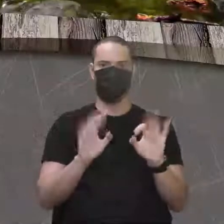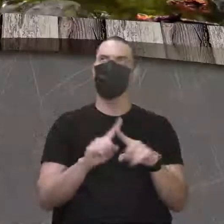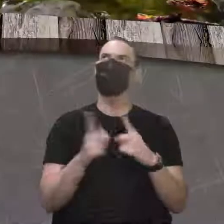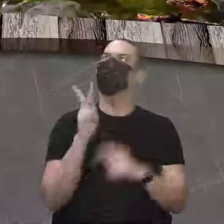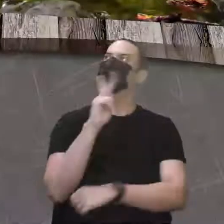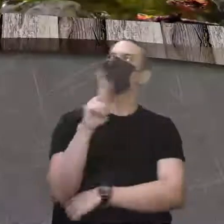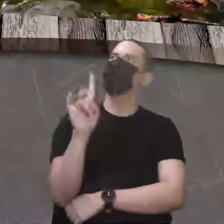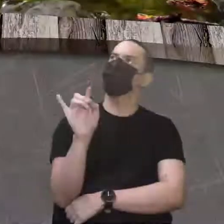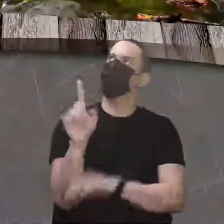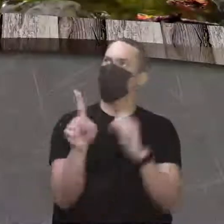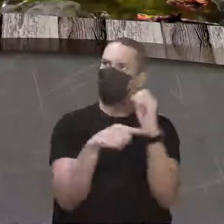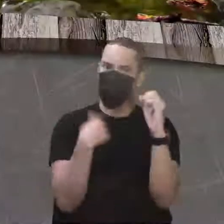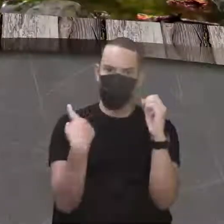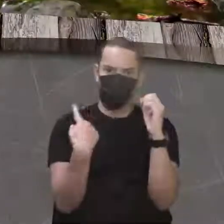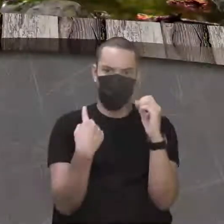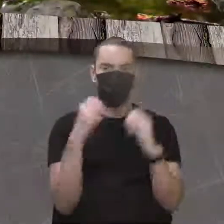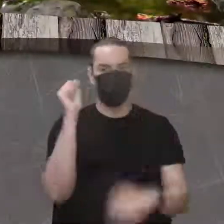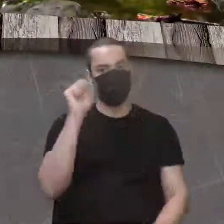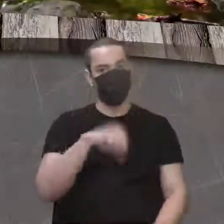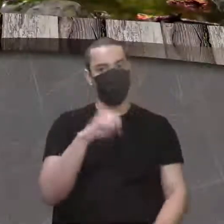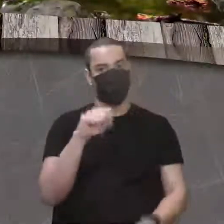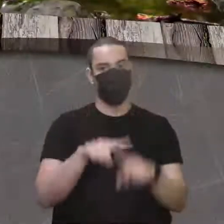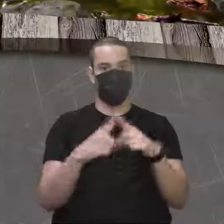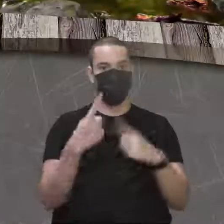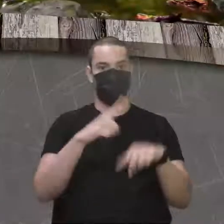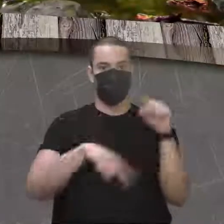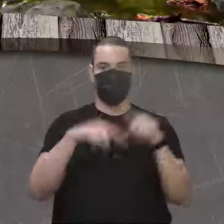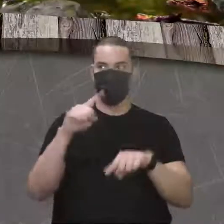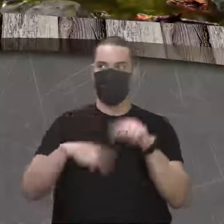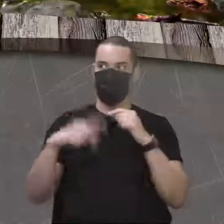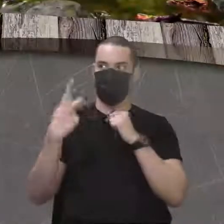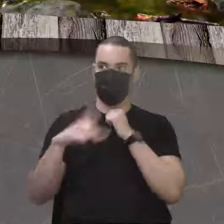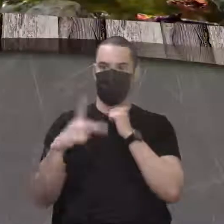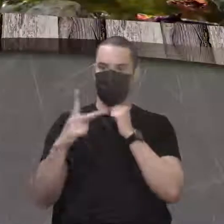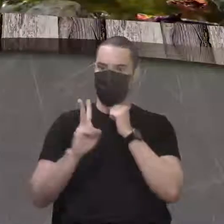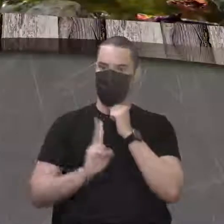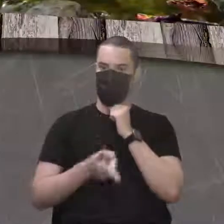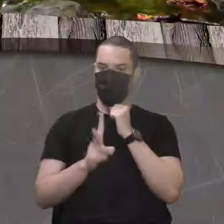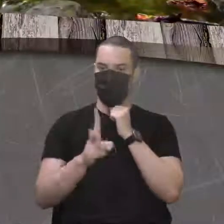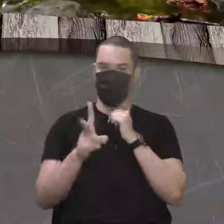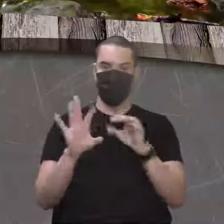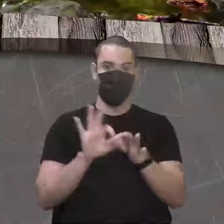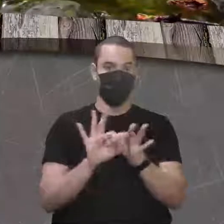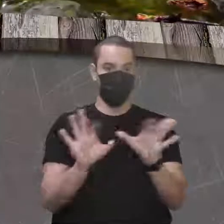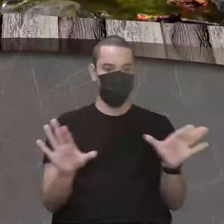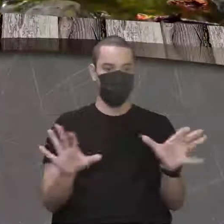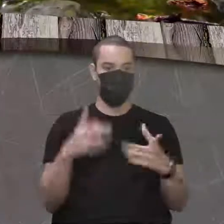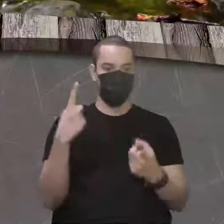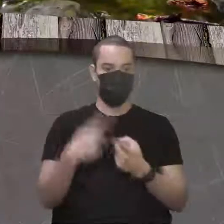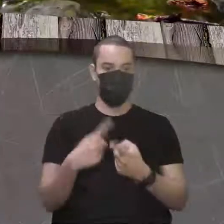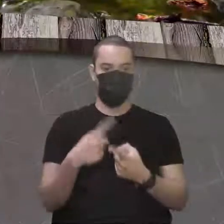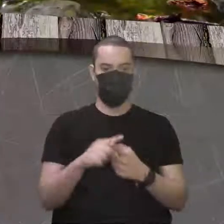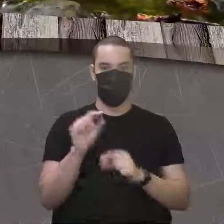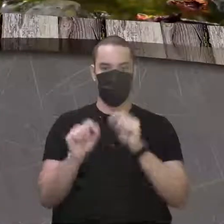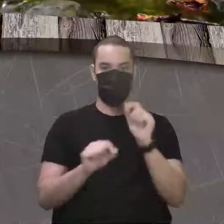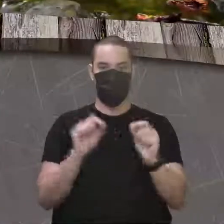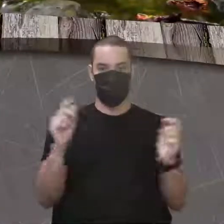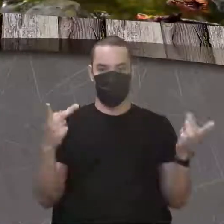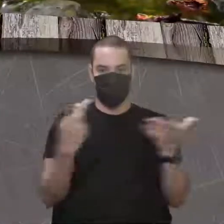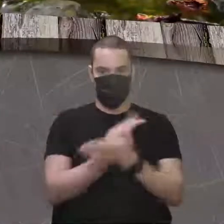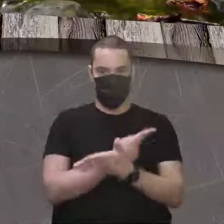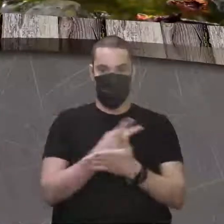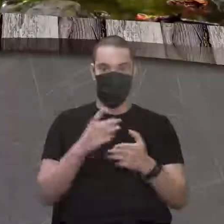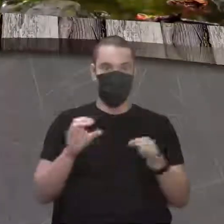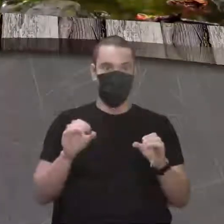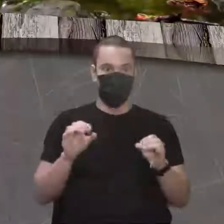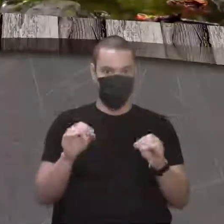Professora, mas ela vai morrer, não é? Sim, mas o material genético dela vai estar ali intacto e vai estar disponível. Porque olha só o que acontece, as